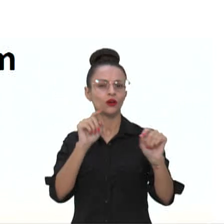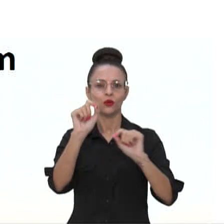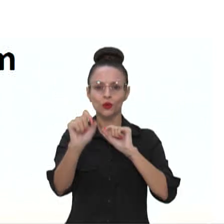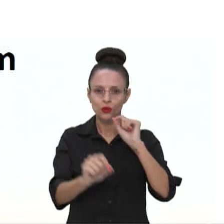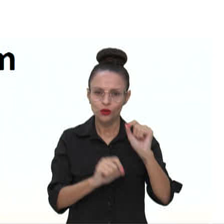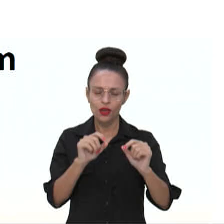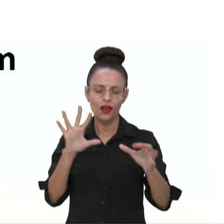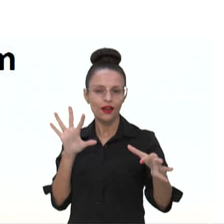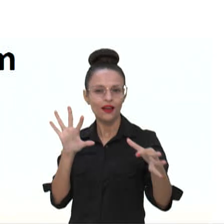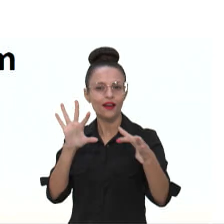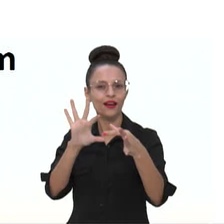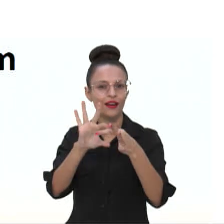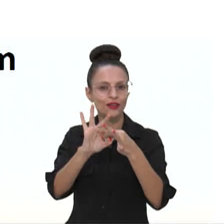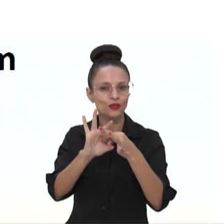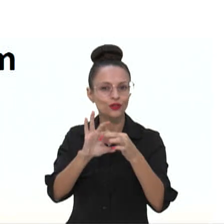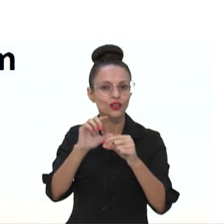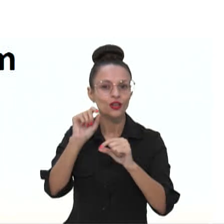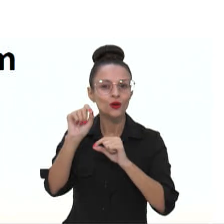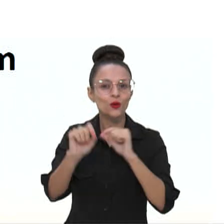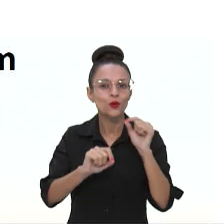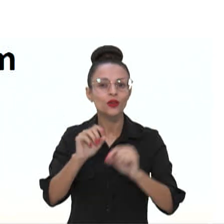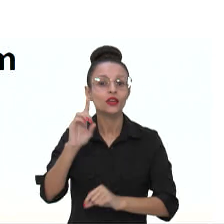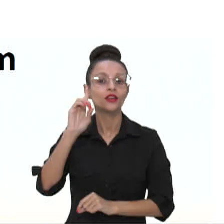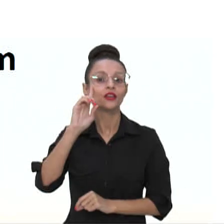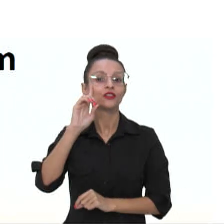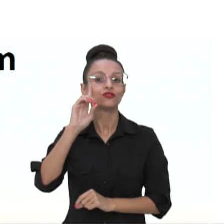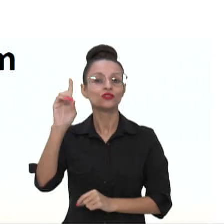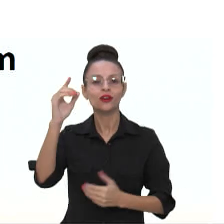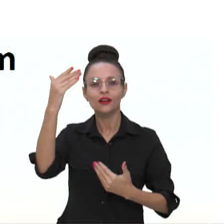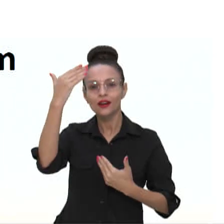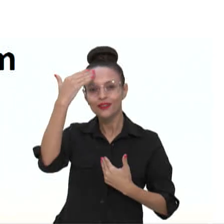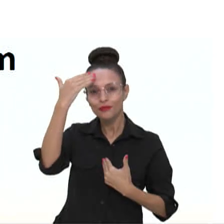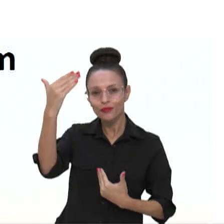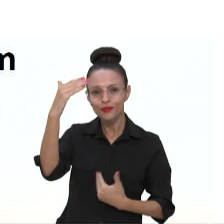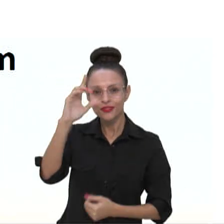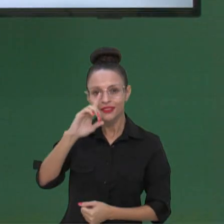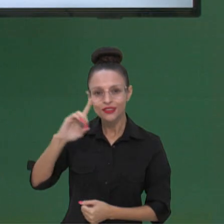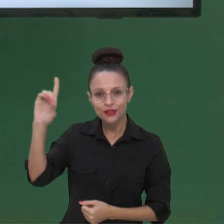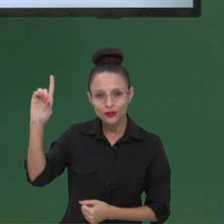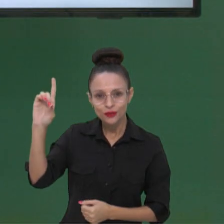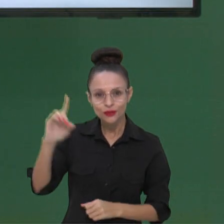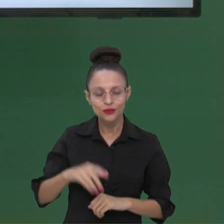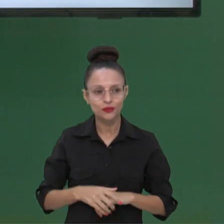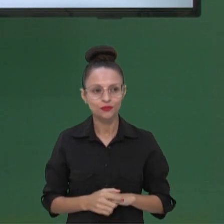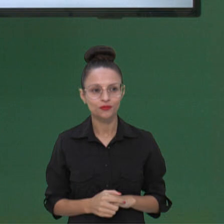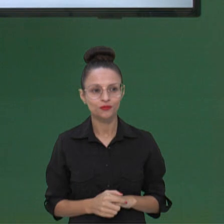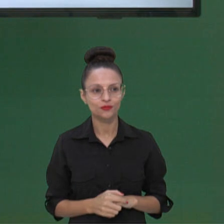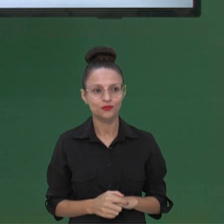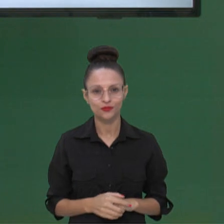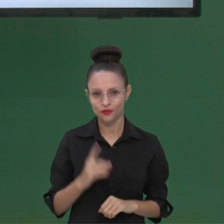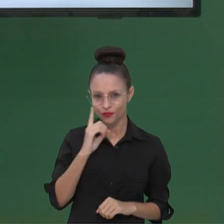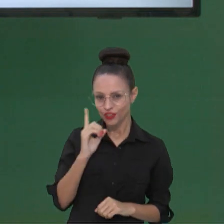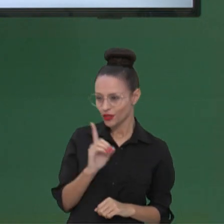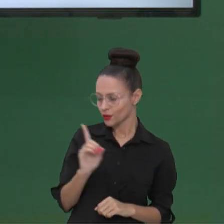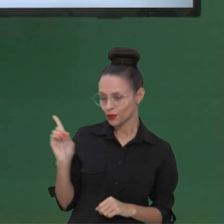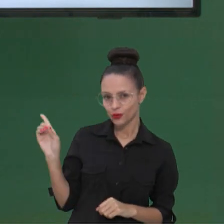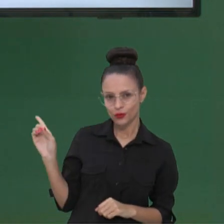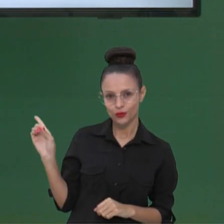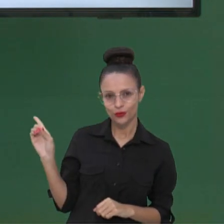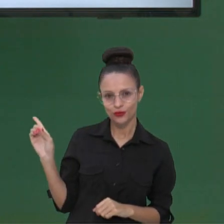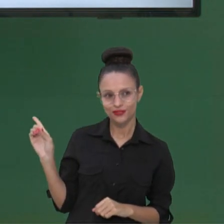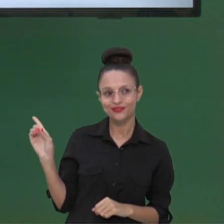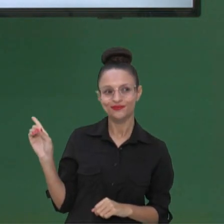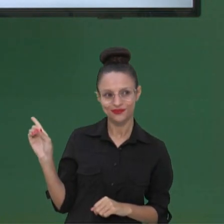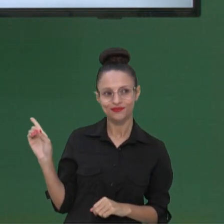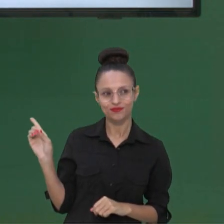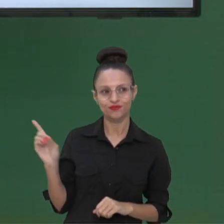já associou elas ao famoso Dia de Ação de Graças. Já viu isso? O Dia de Ação de Graças.